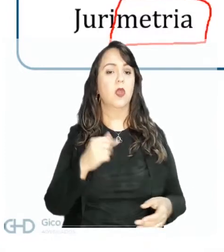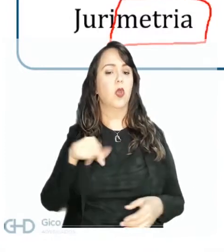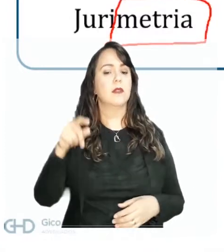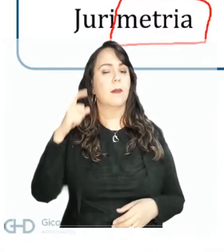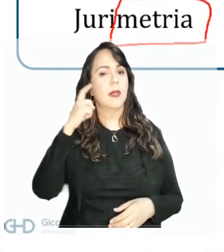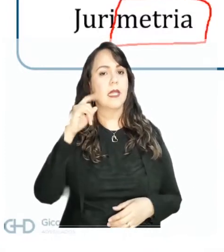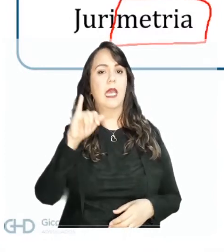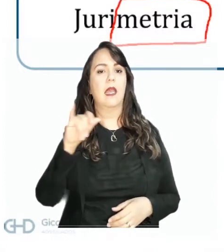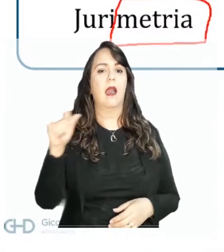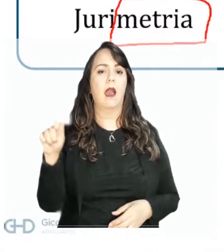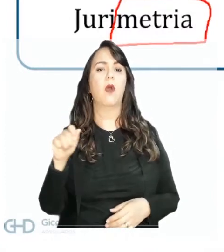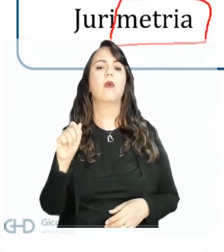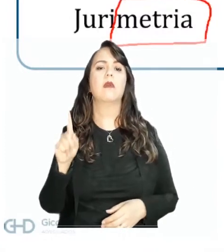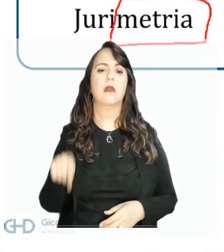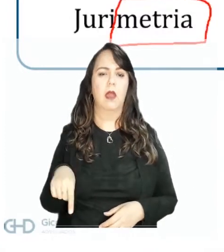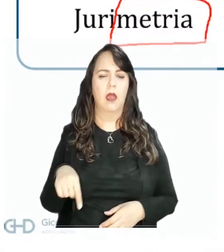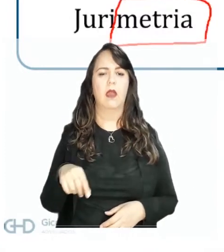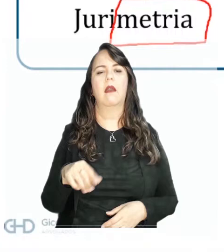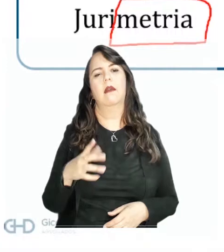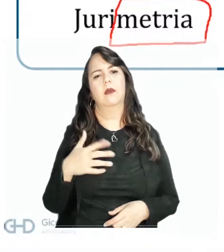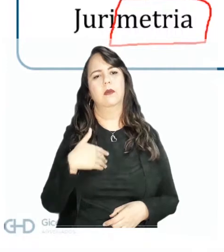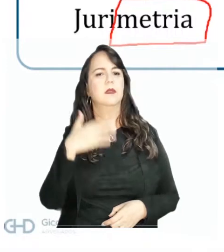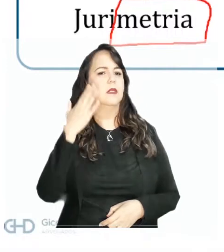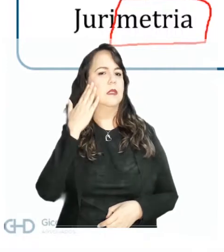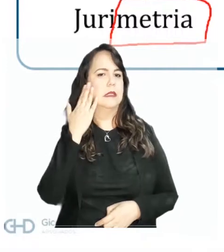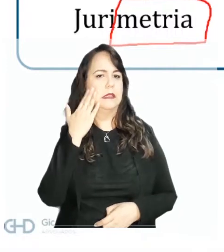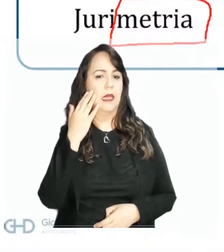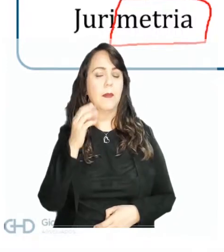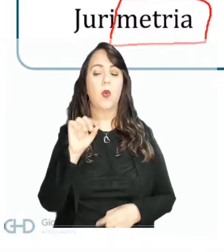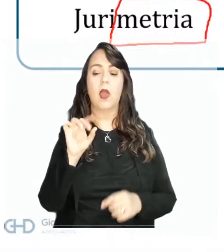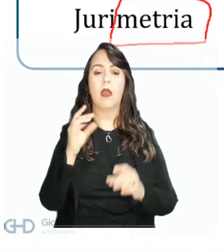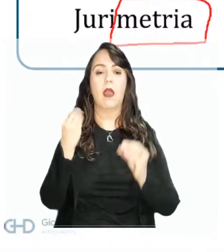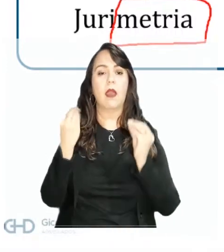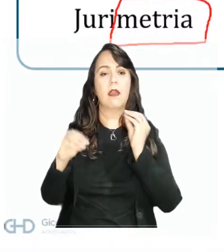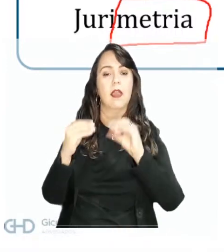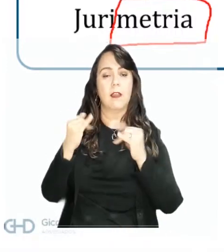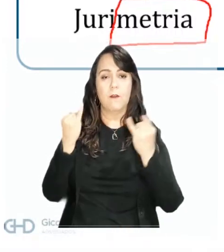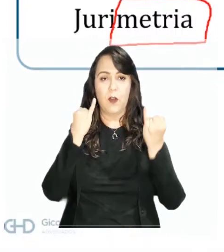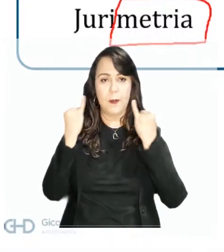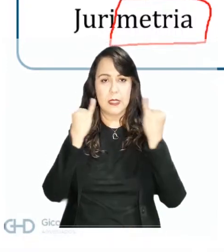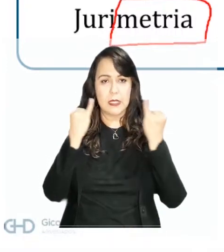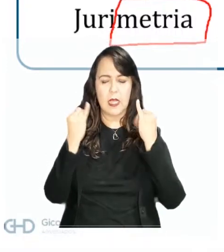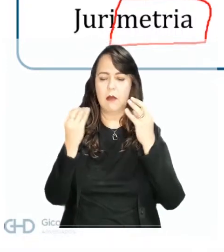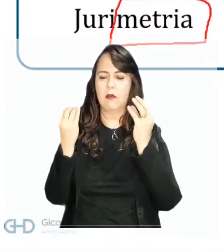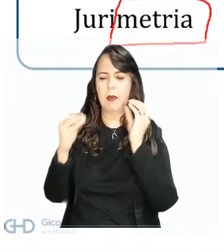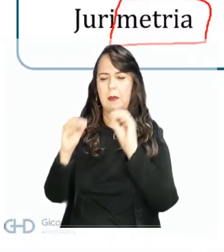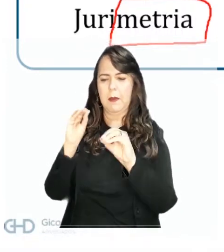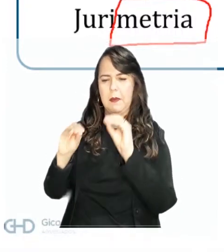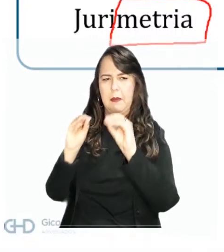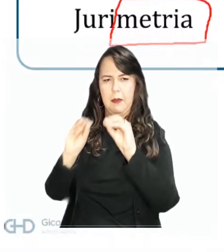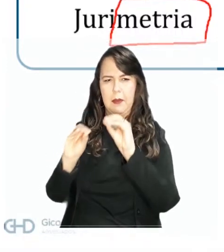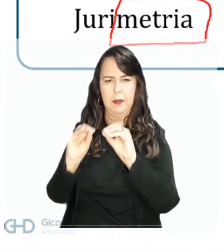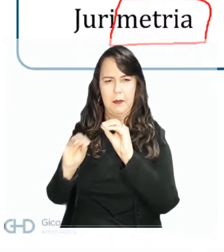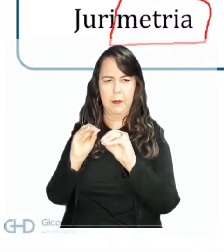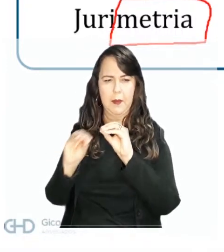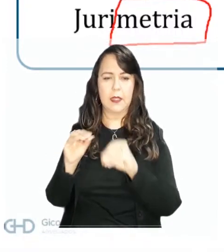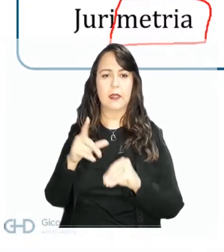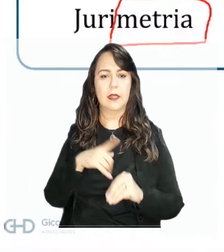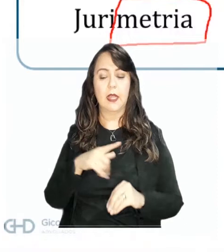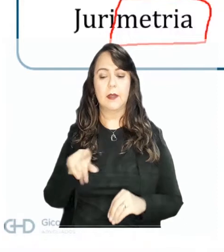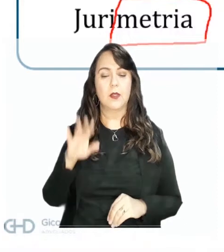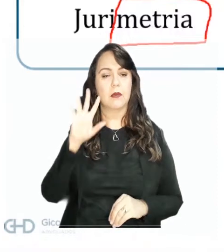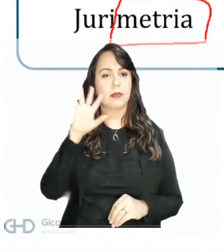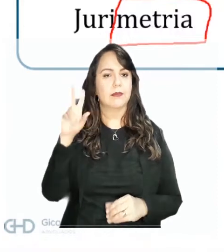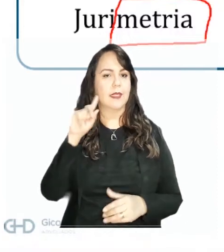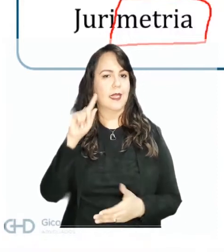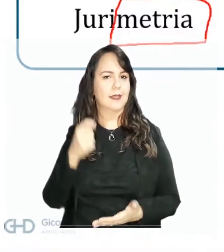algoritmos que processam essas informações e tomam decisões. Basicamente, a inteligência artificial